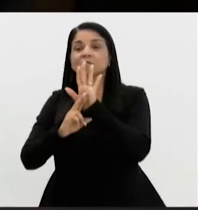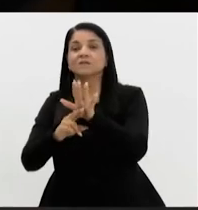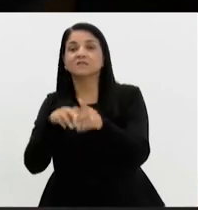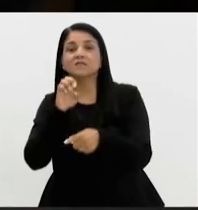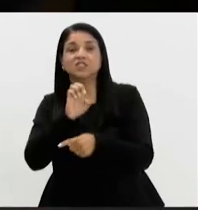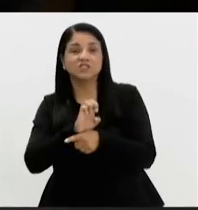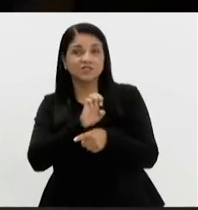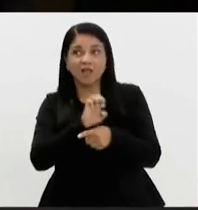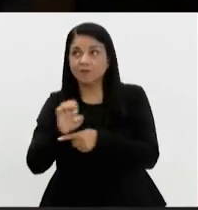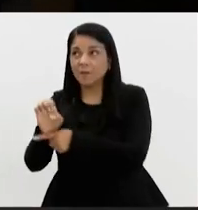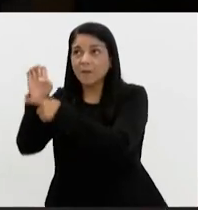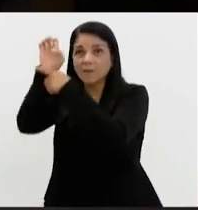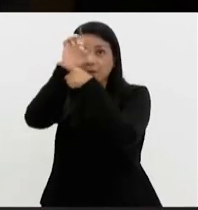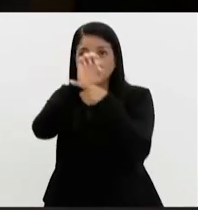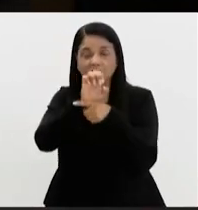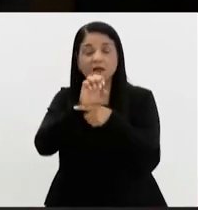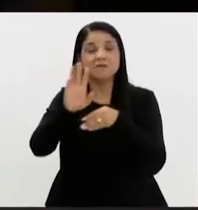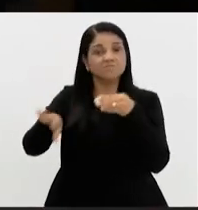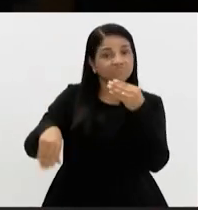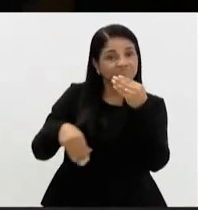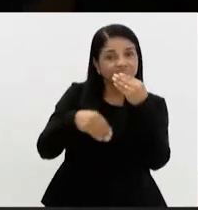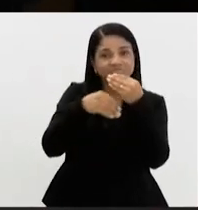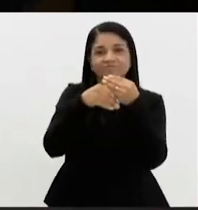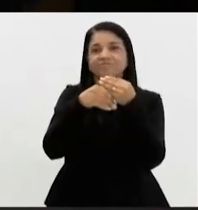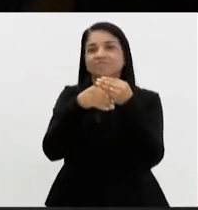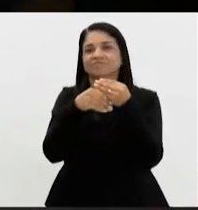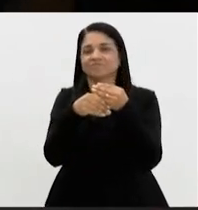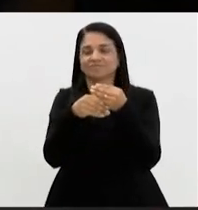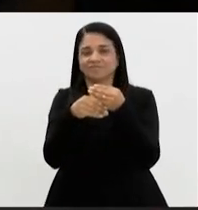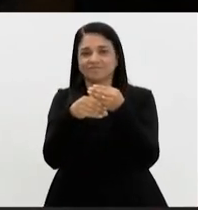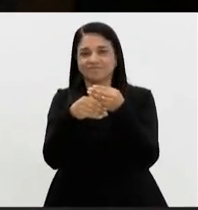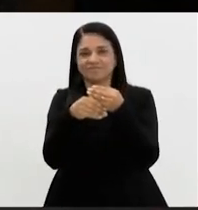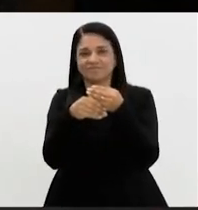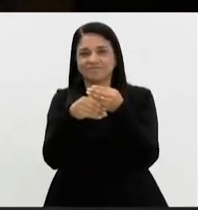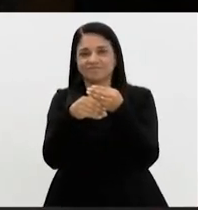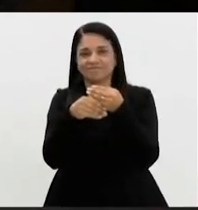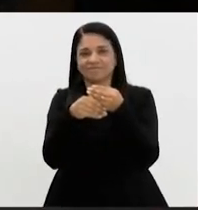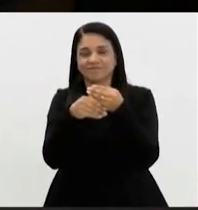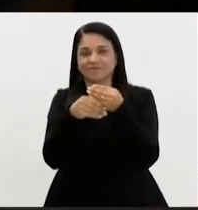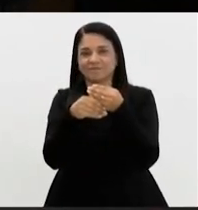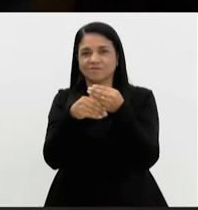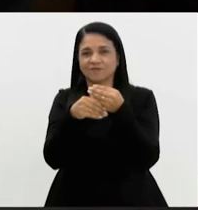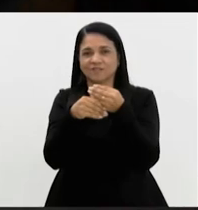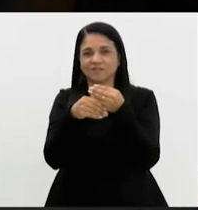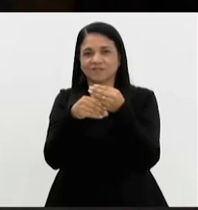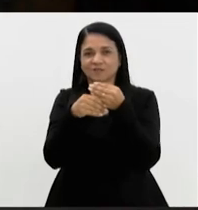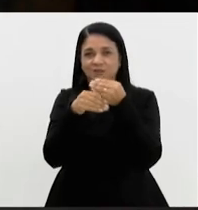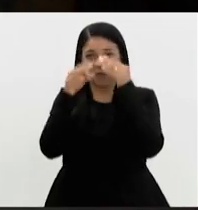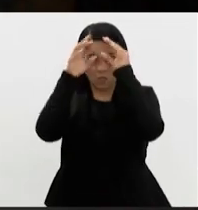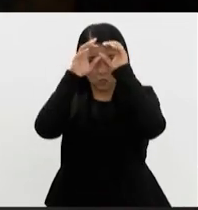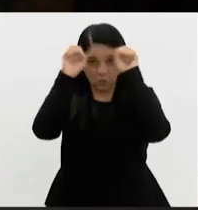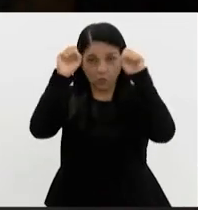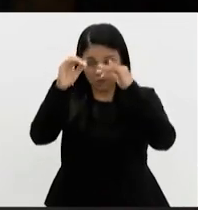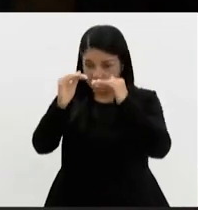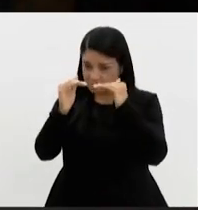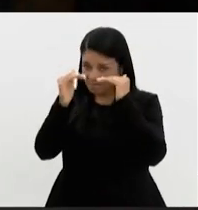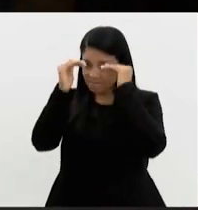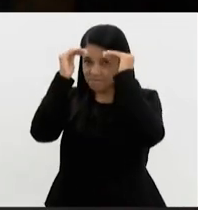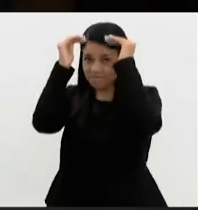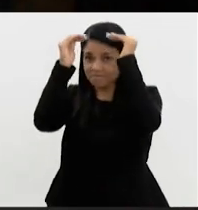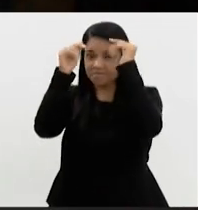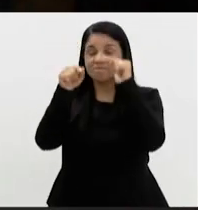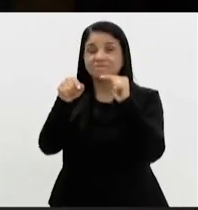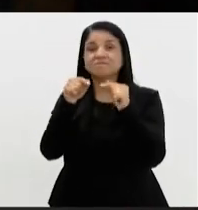nós incorporamos ministra de Lene uma Suprema corte que se incumbe de ser a